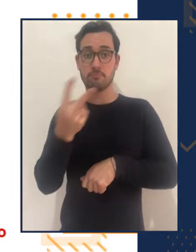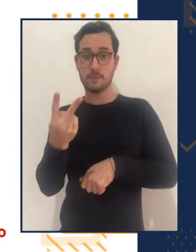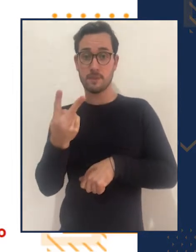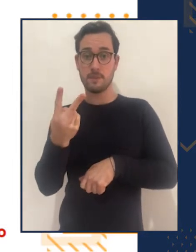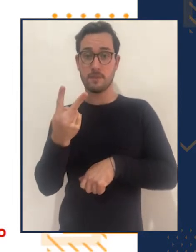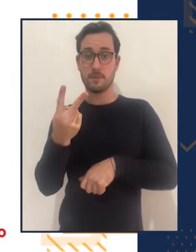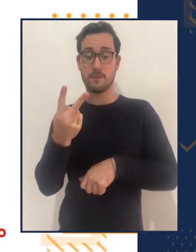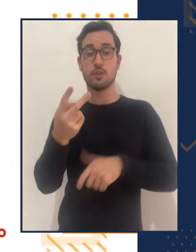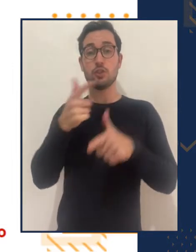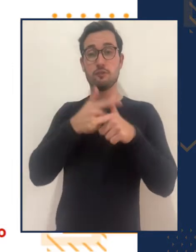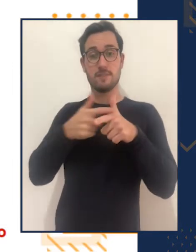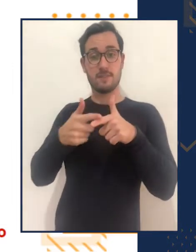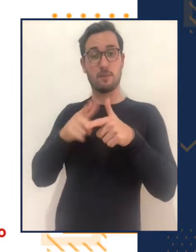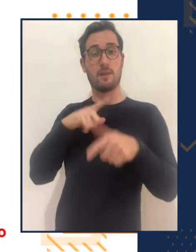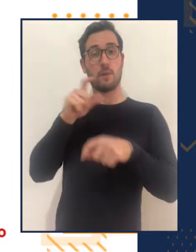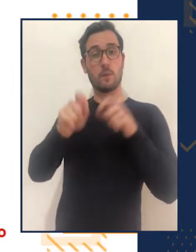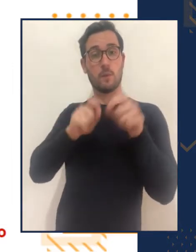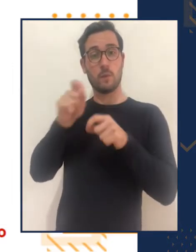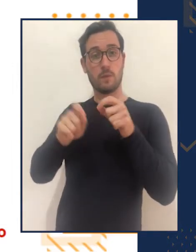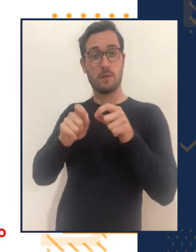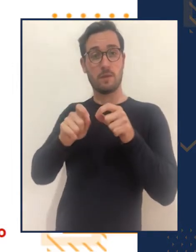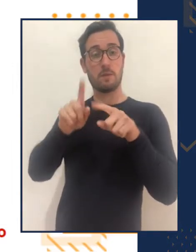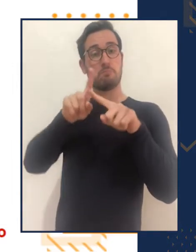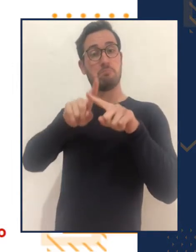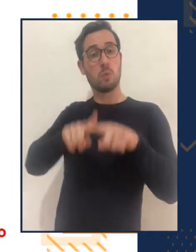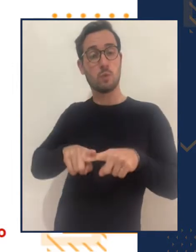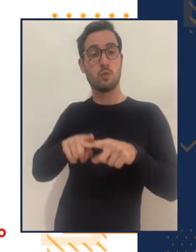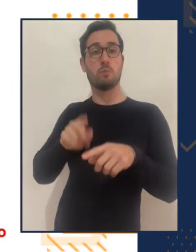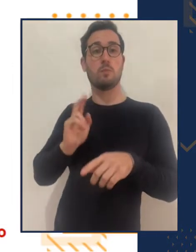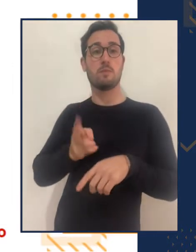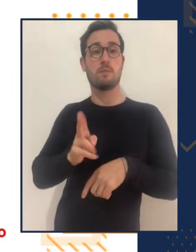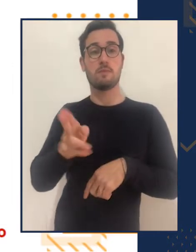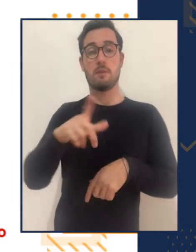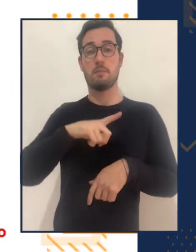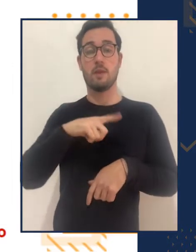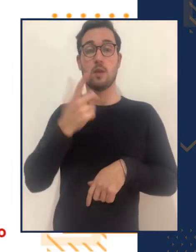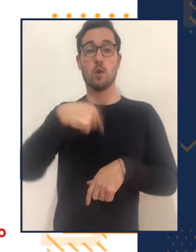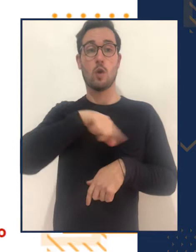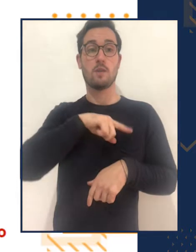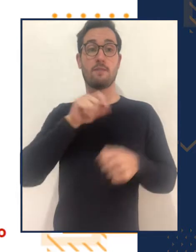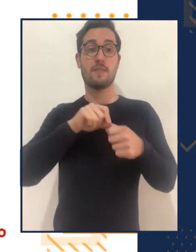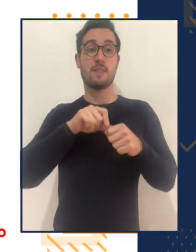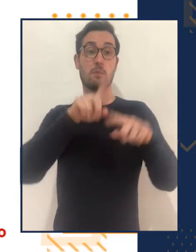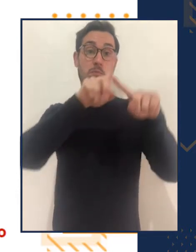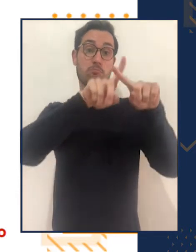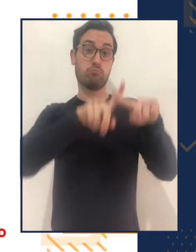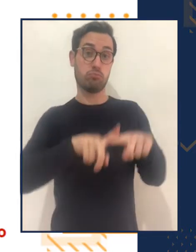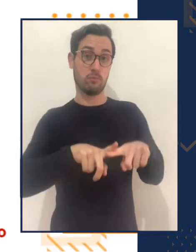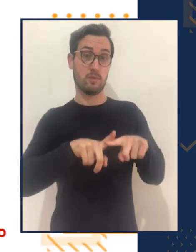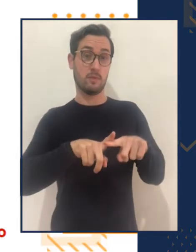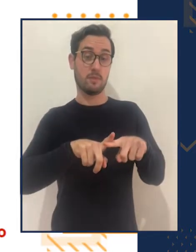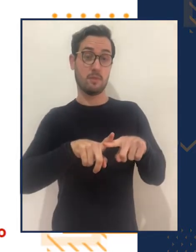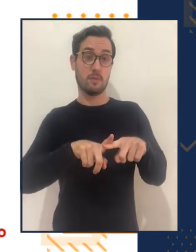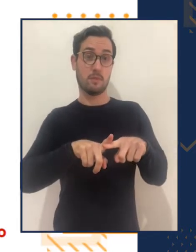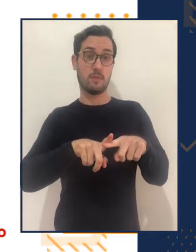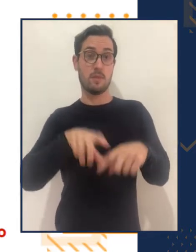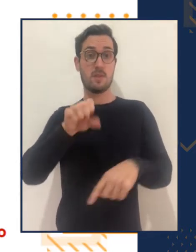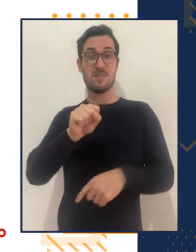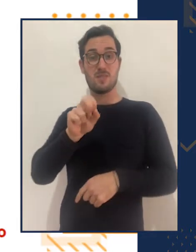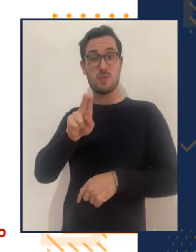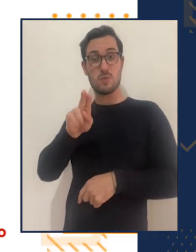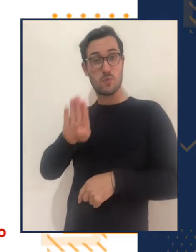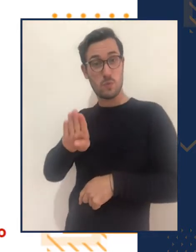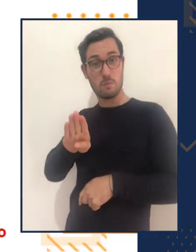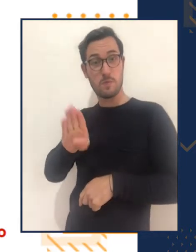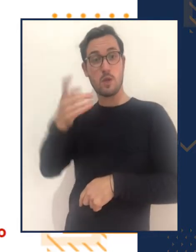vice-versa, de sub para múltiplos, então, de múltiplo para submúltiplo a gente multiplica então, o valor. E